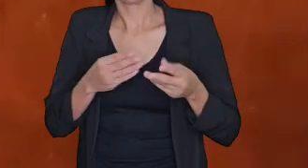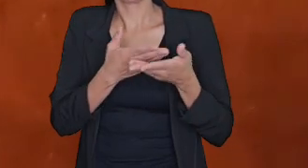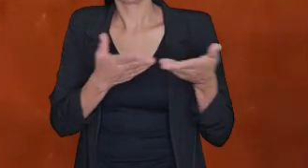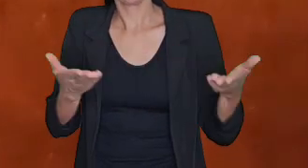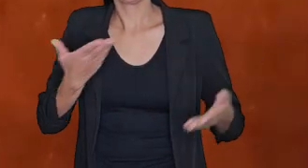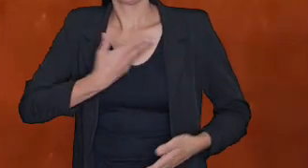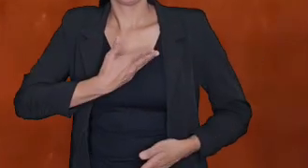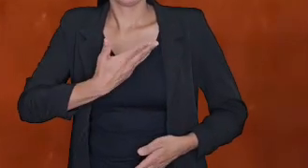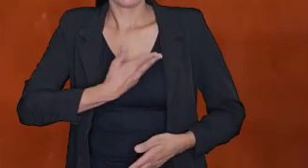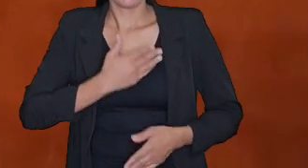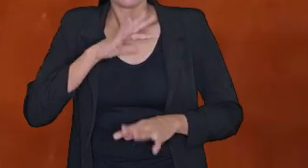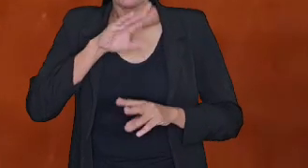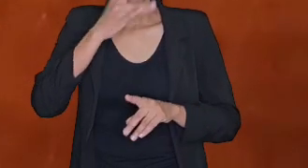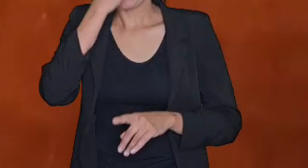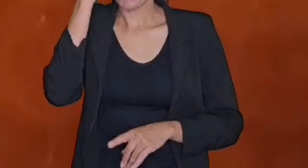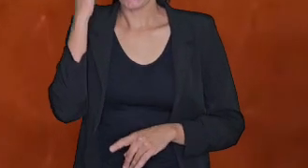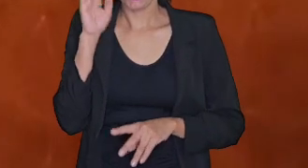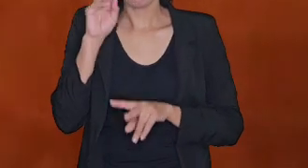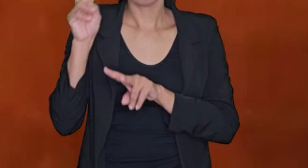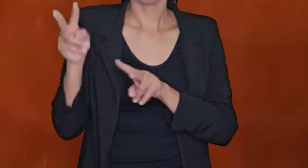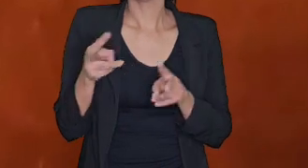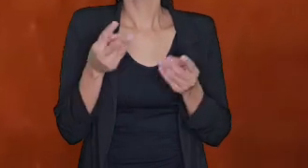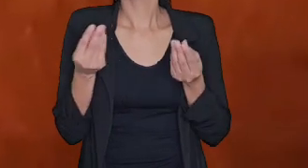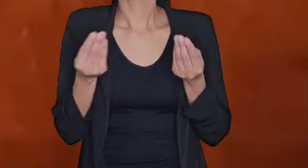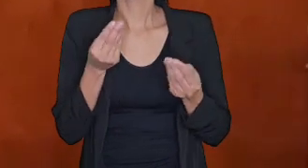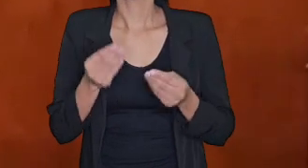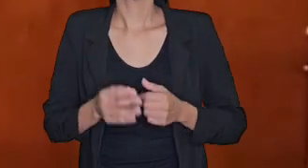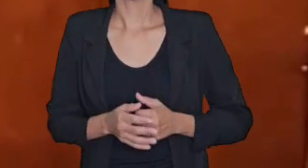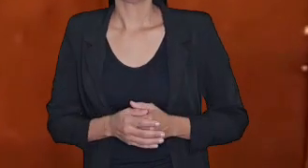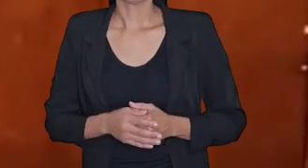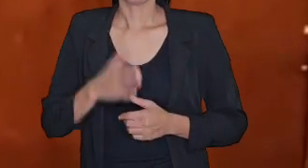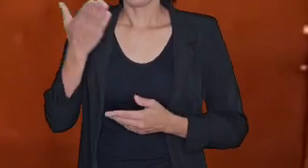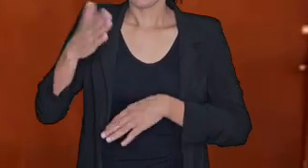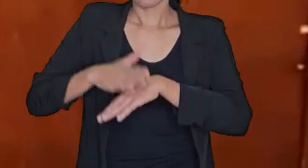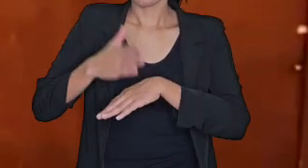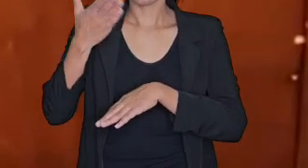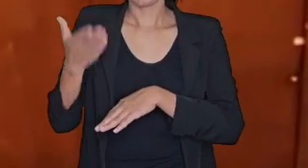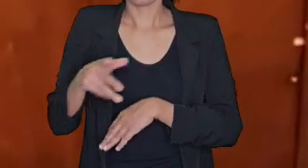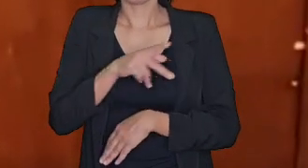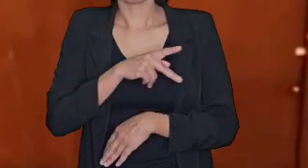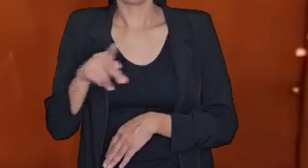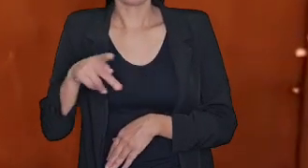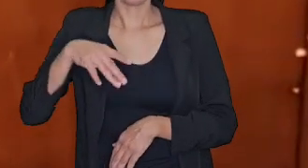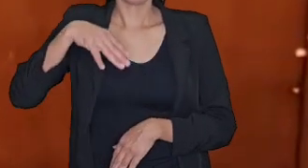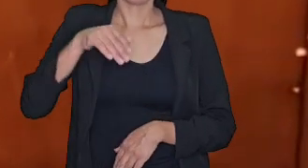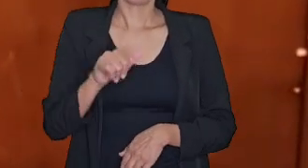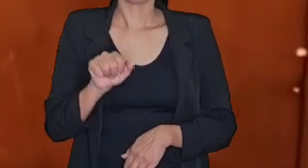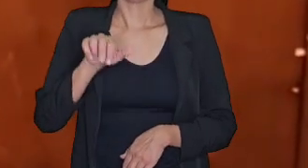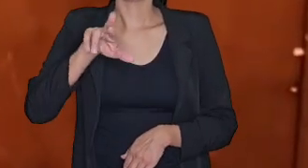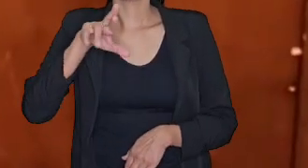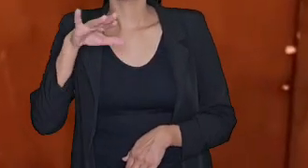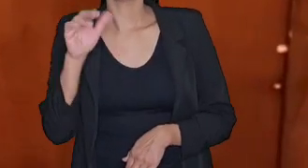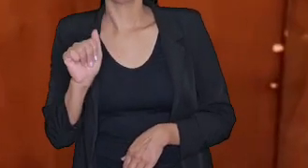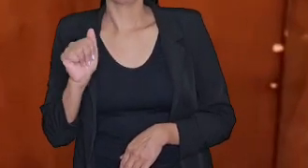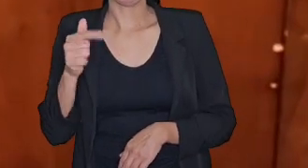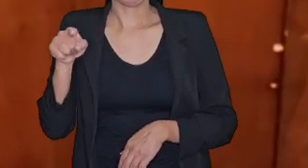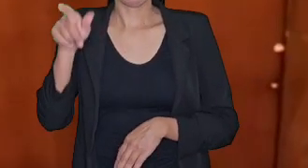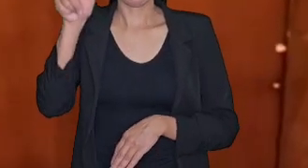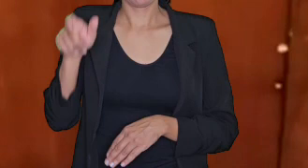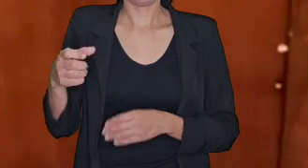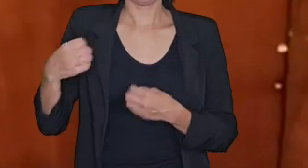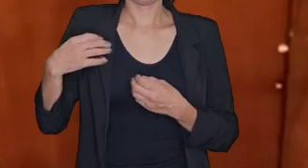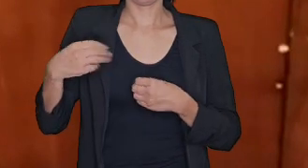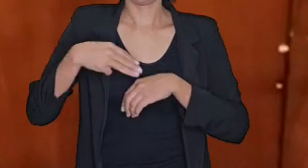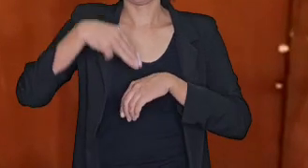e cumprimentar todos os colegas, todos que estão assistindo na pessoa do professor Mairan